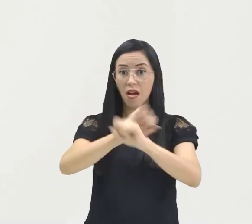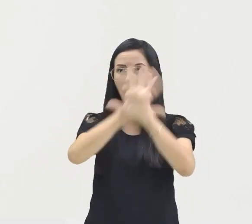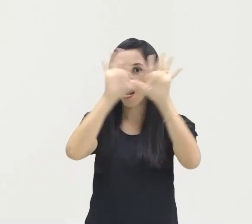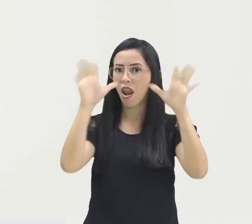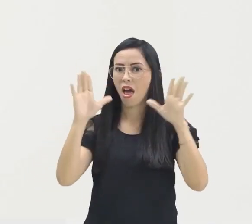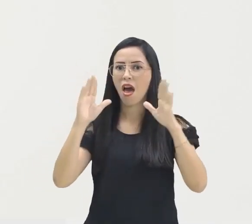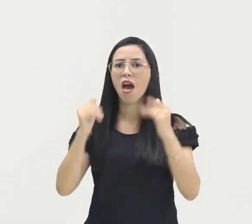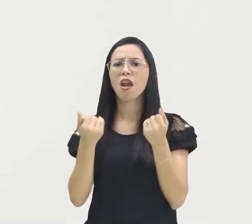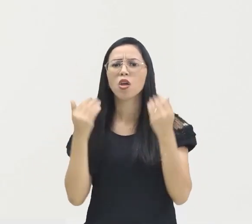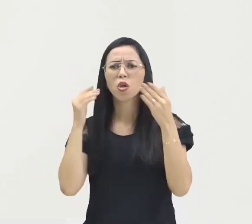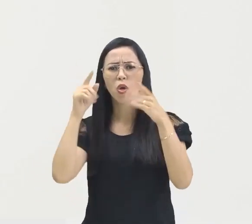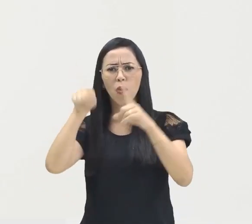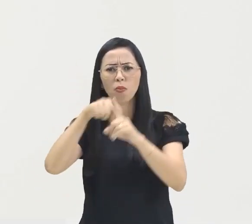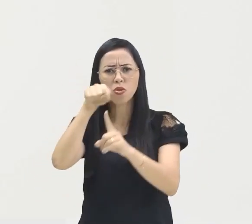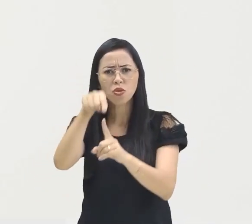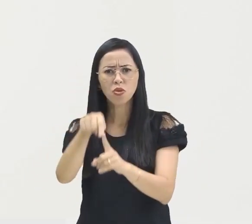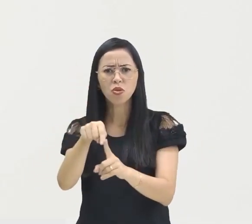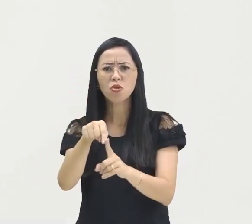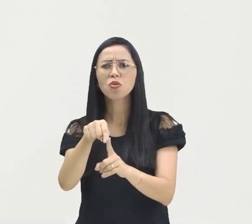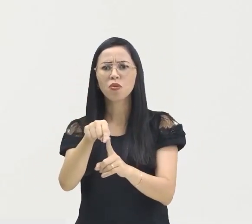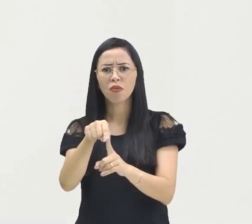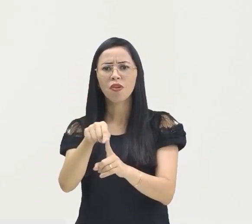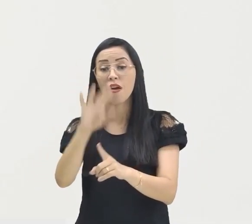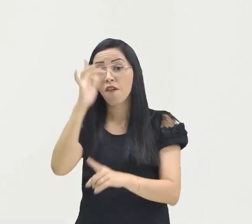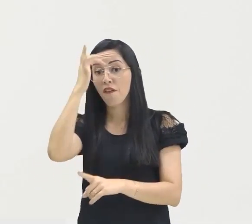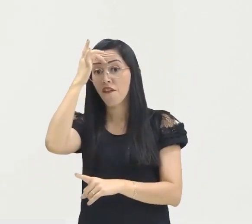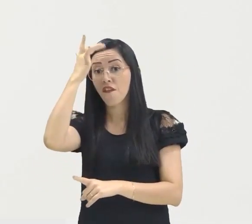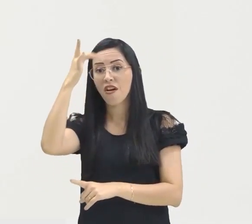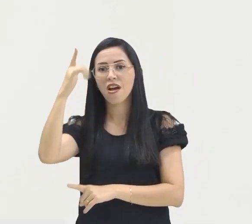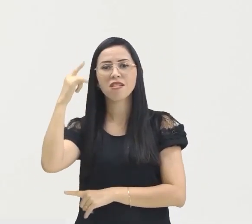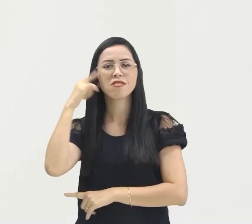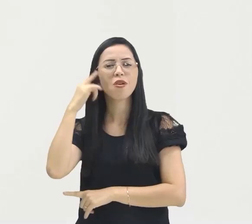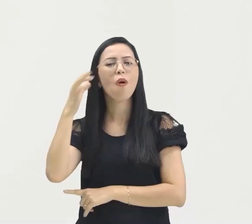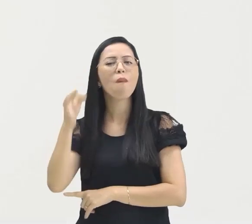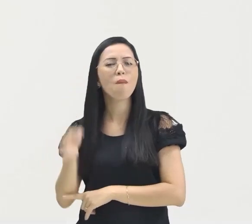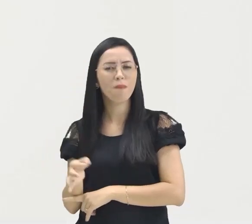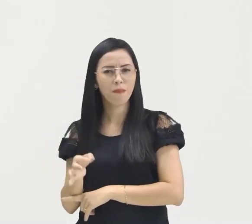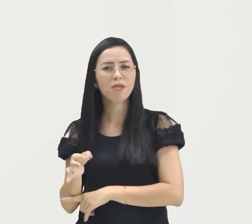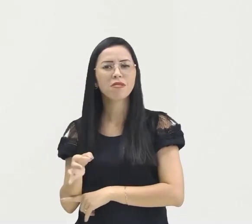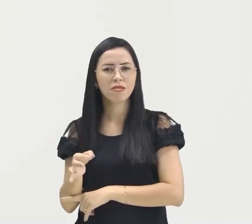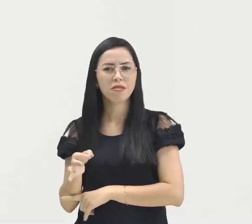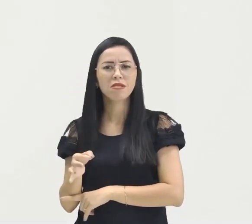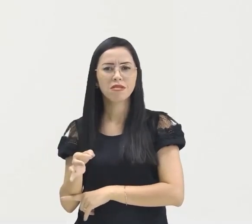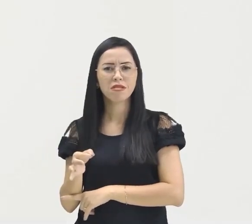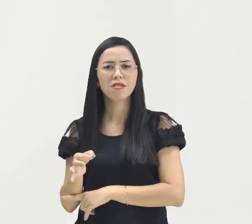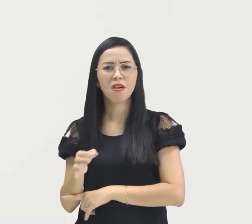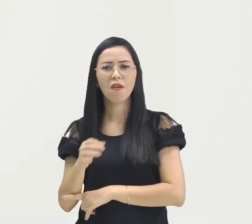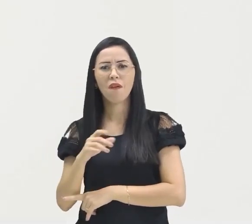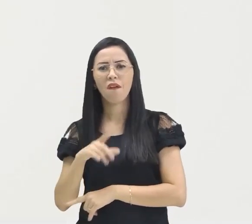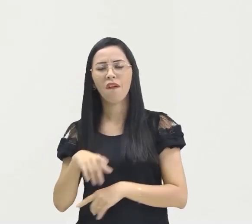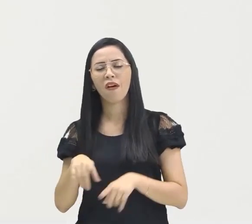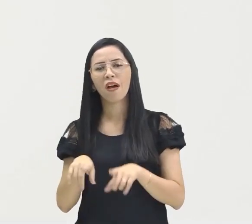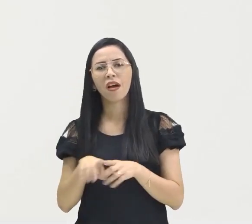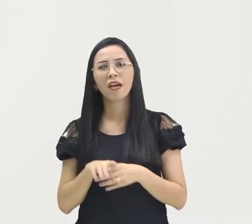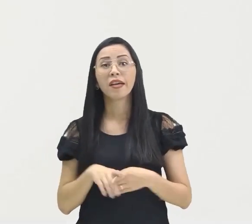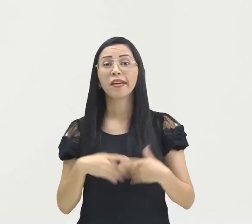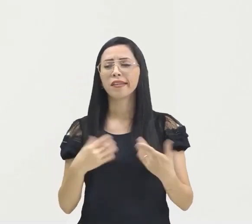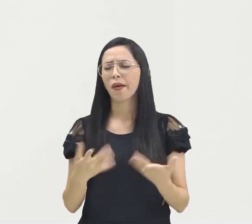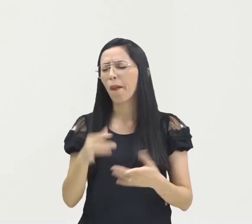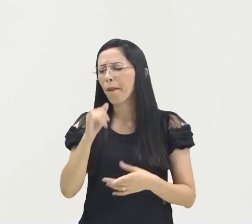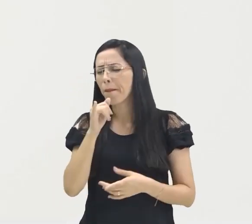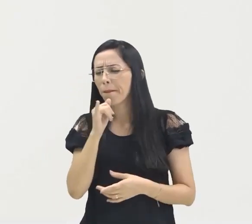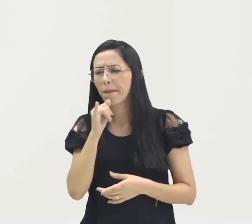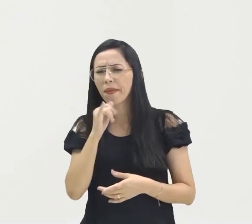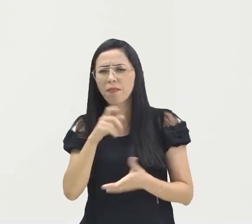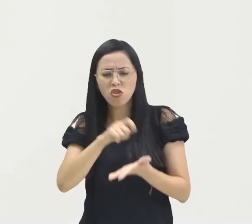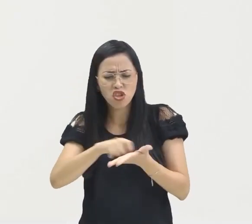de fácil compreensão, abrangendo vários leitores. O que é um texto de fácil compreensão? Gente, não escreva nada complexo, porque senão